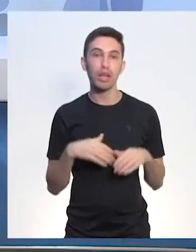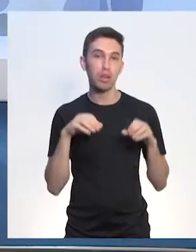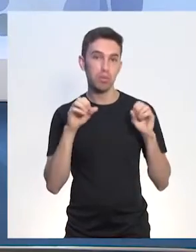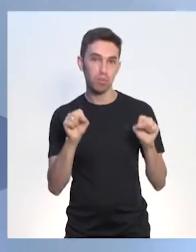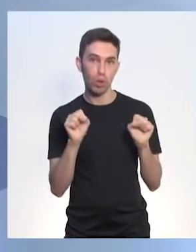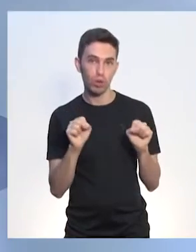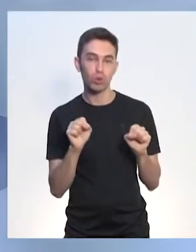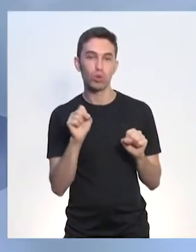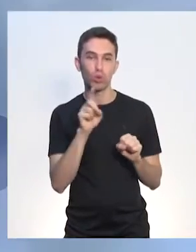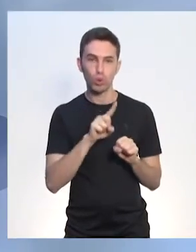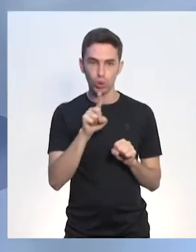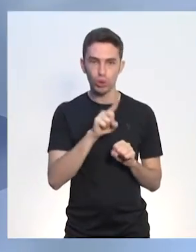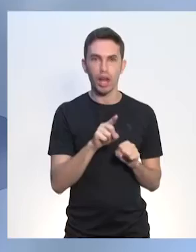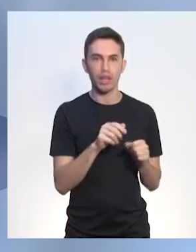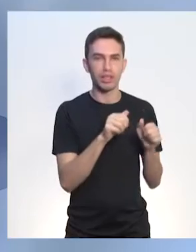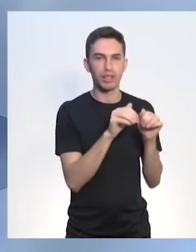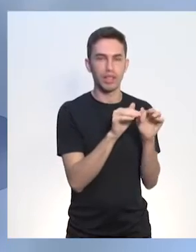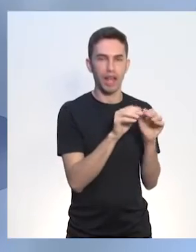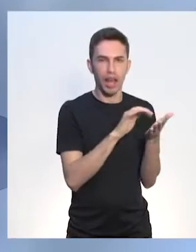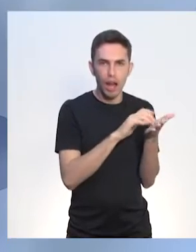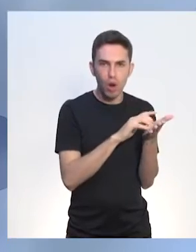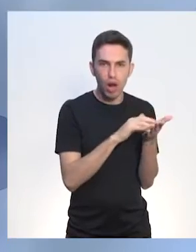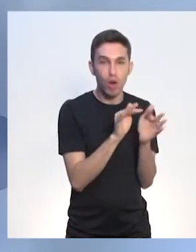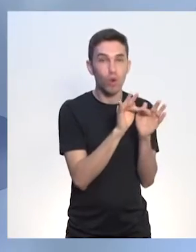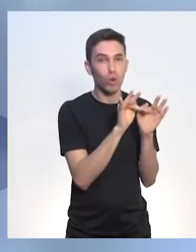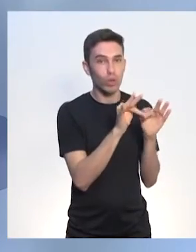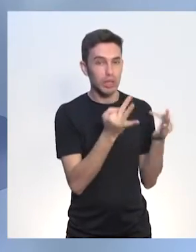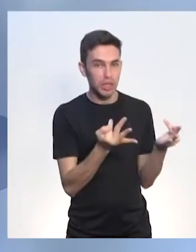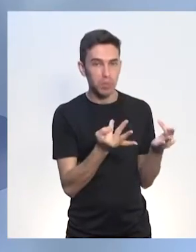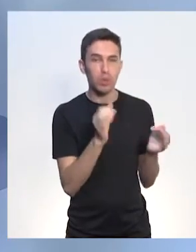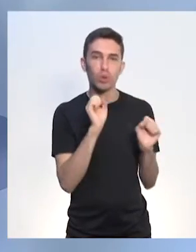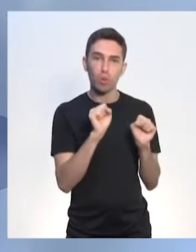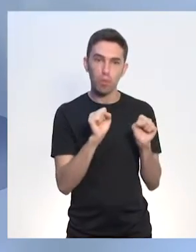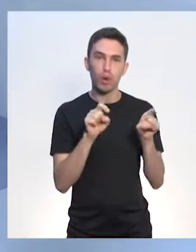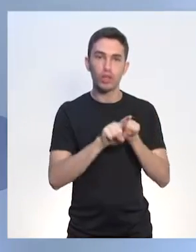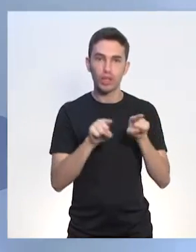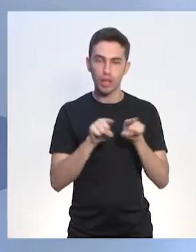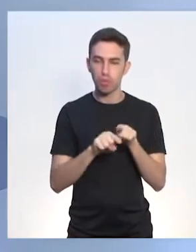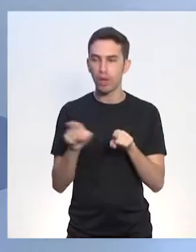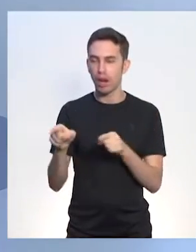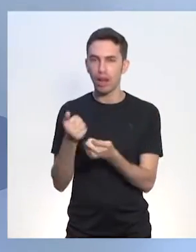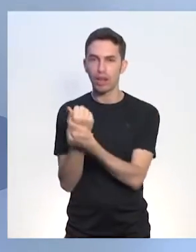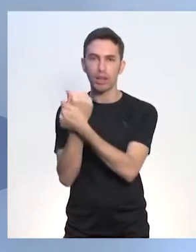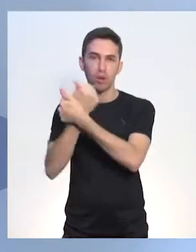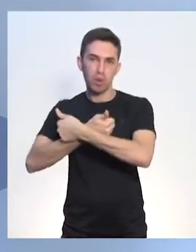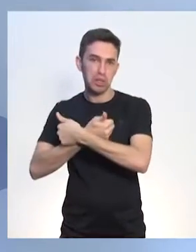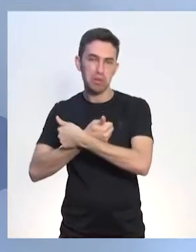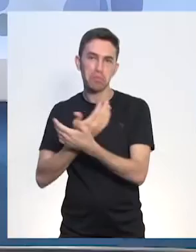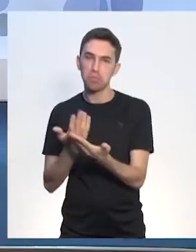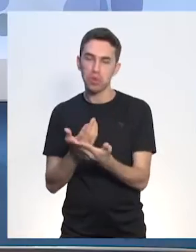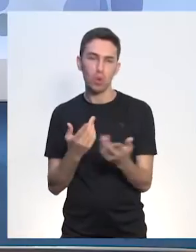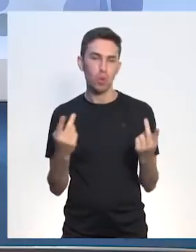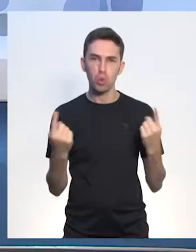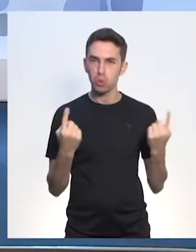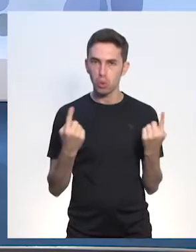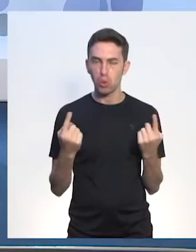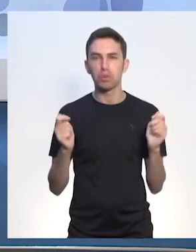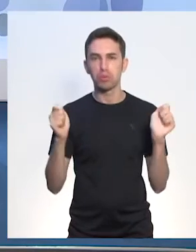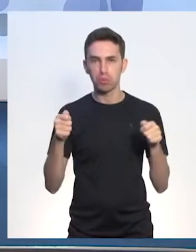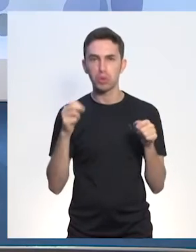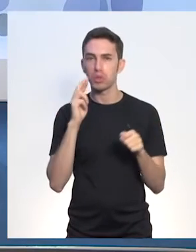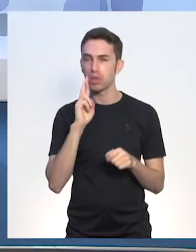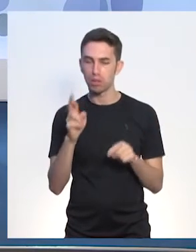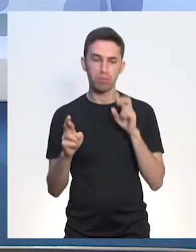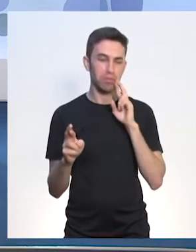pela diferença, como eu posso fazer pela ideia da equação de primeiro grau. E nos dois, eu cheguei nos 40 graus que os alunos colocaram